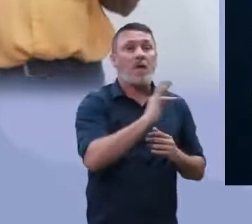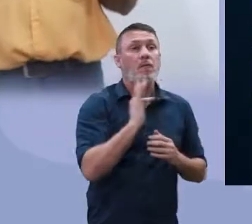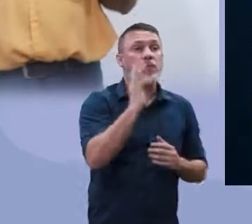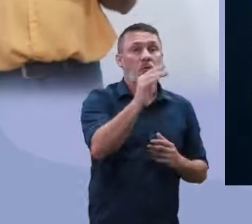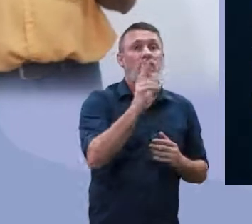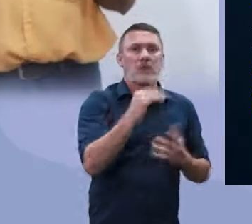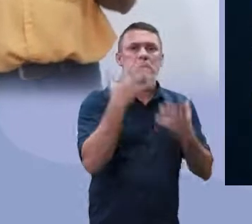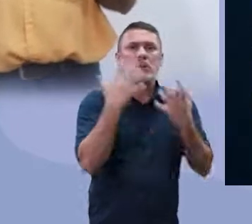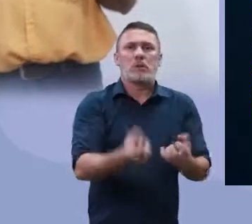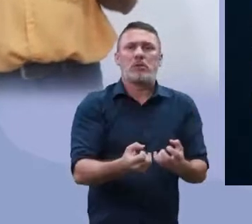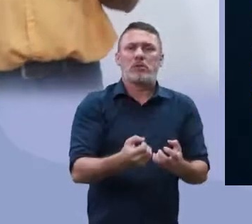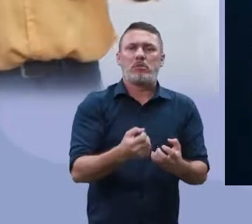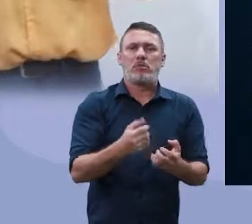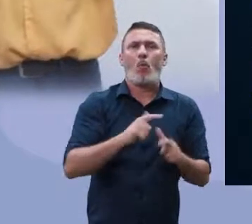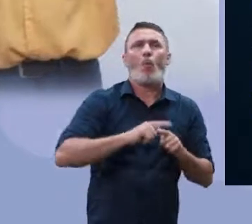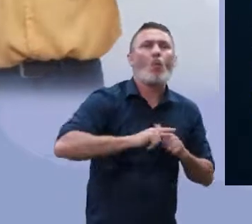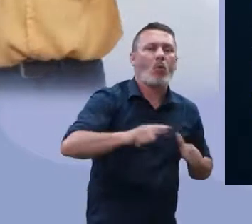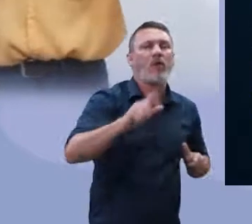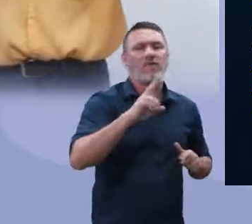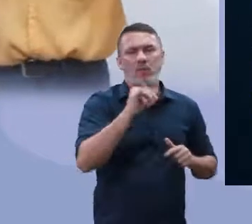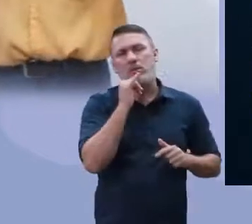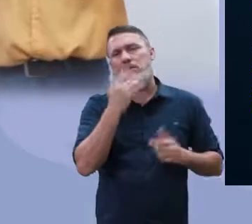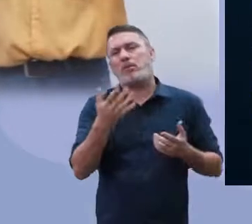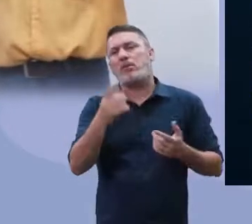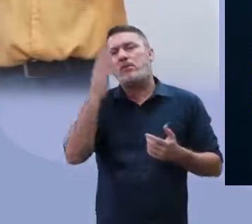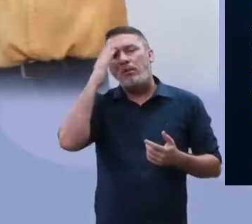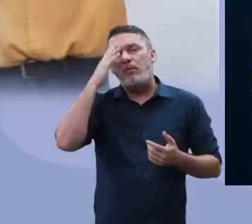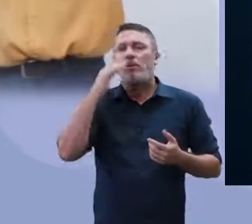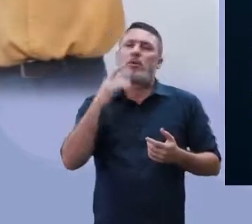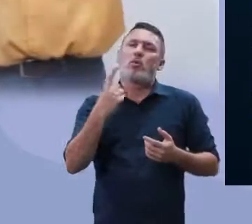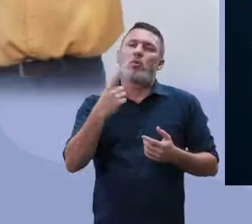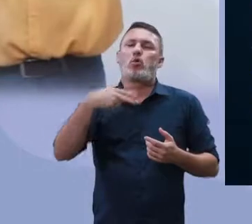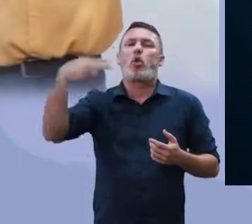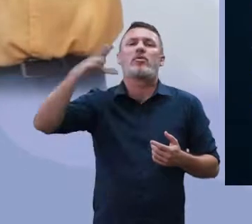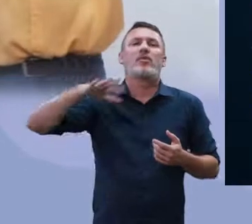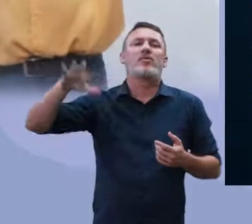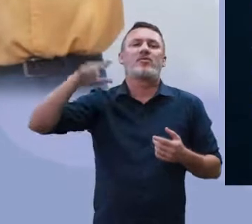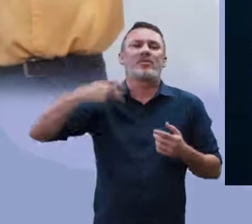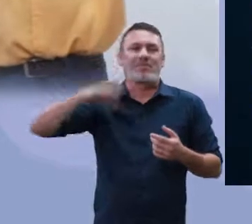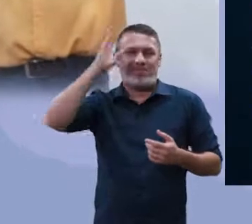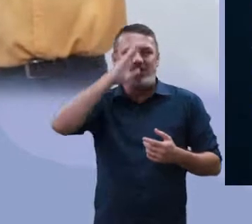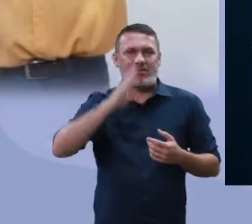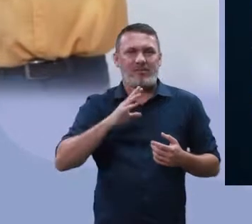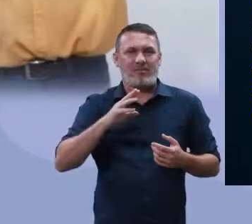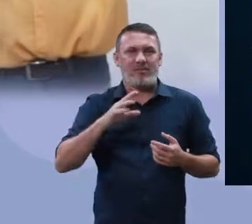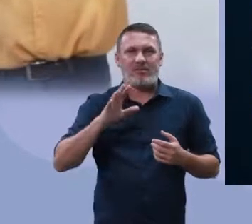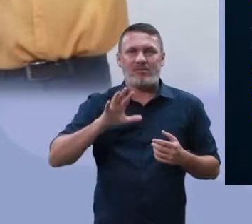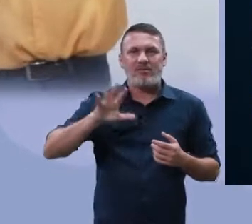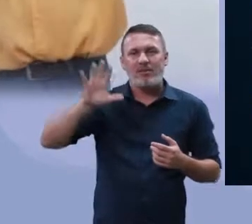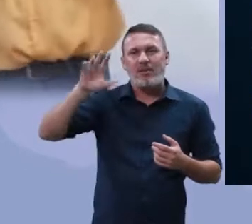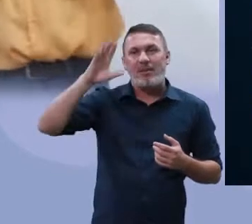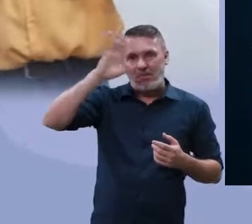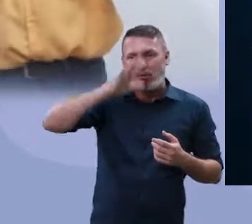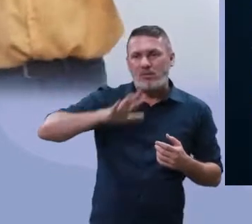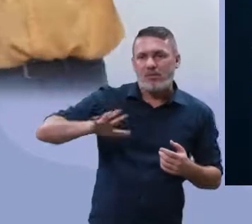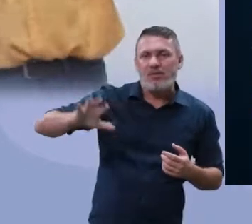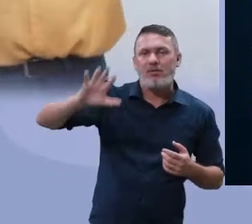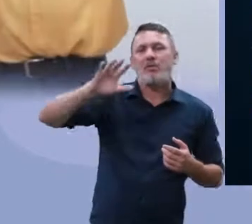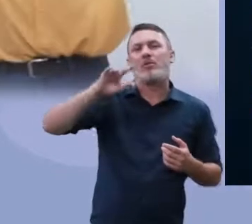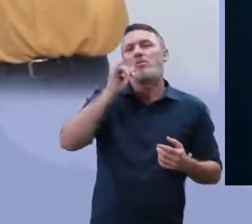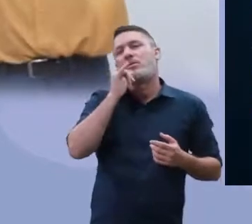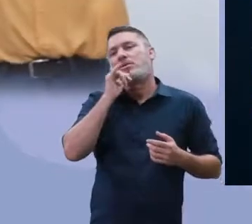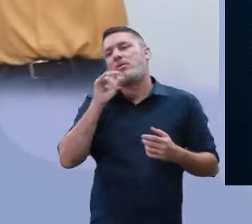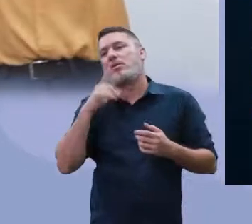de desertificação. Né? Temos, por exemplo, ali a região nordeste, né, do Brasil,